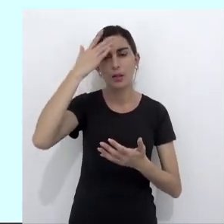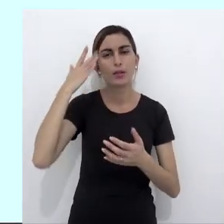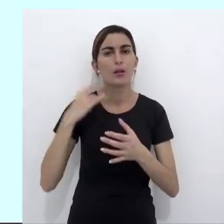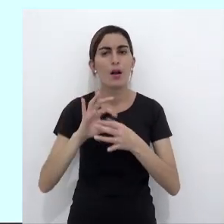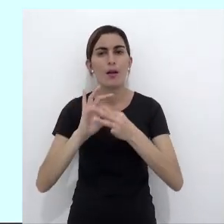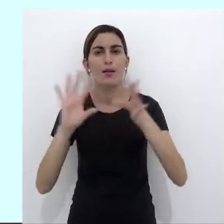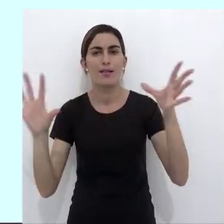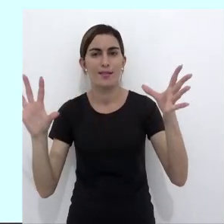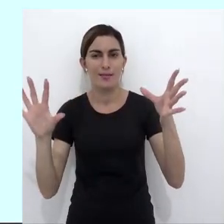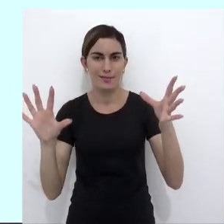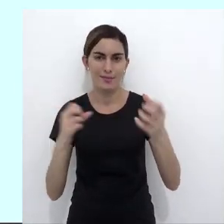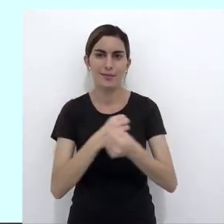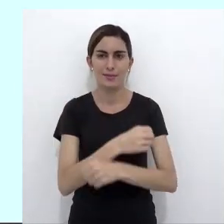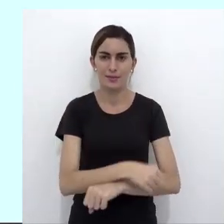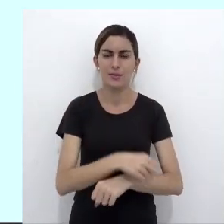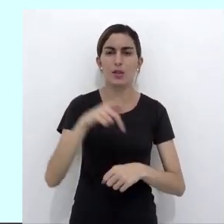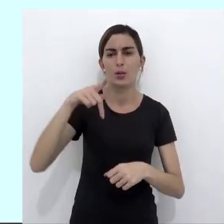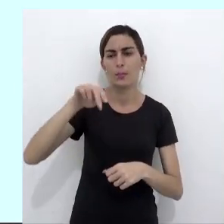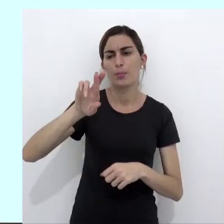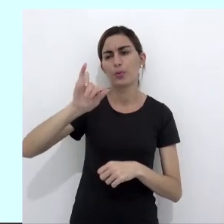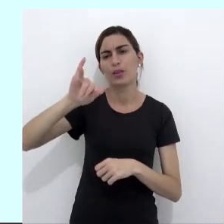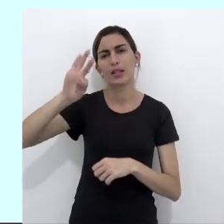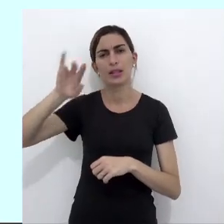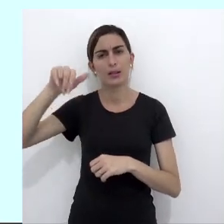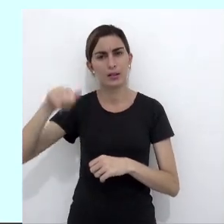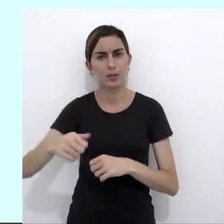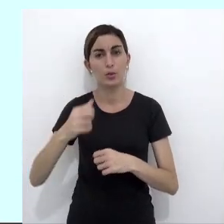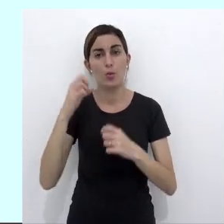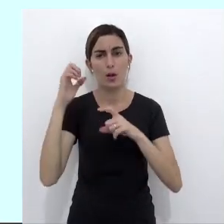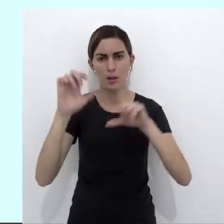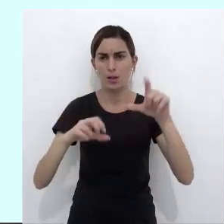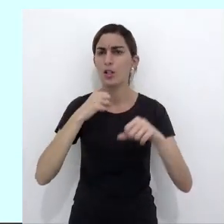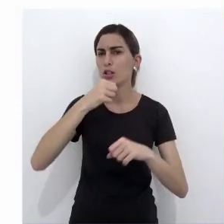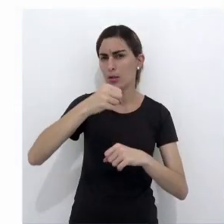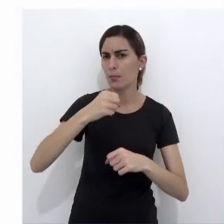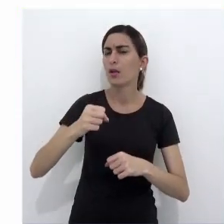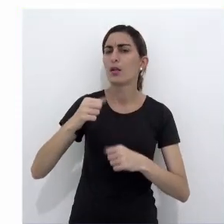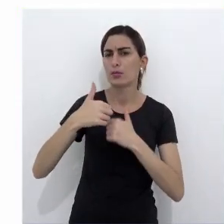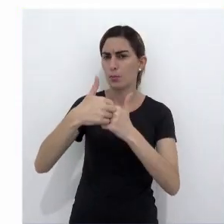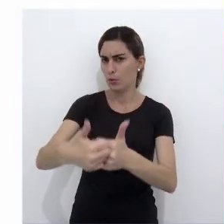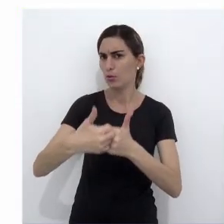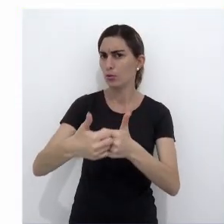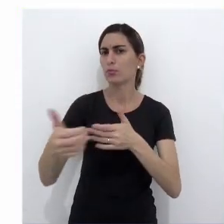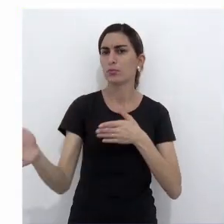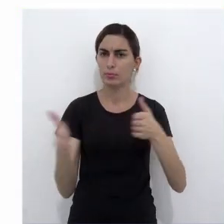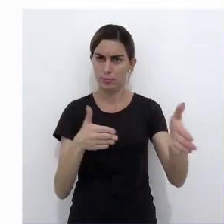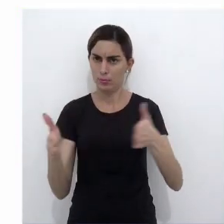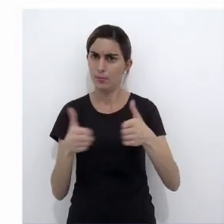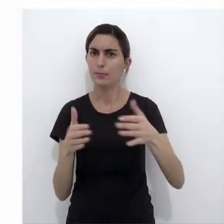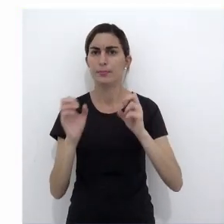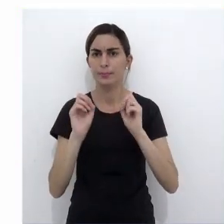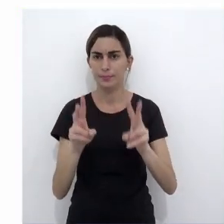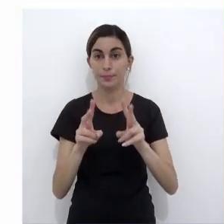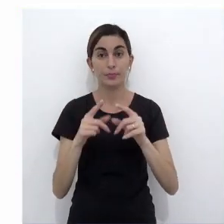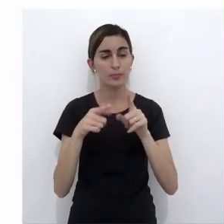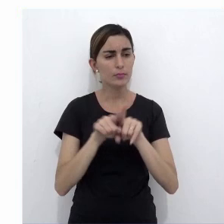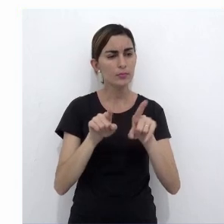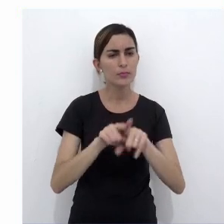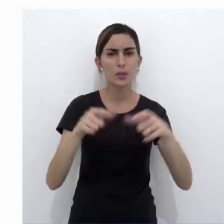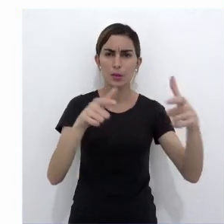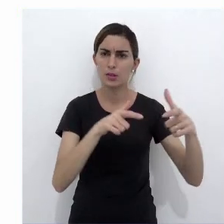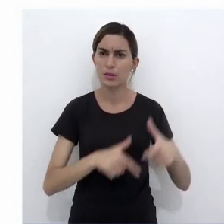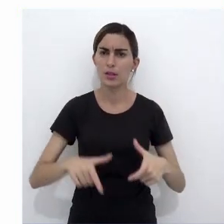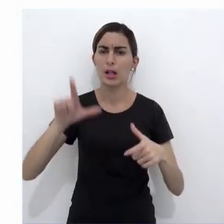e o movimento republicano, que a imprensa ela vai ter muito protagonismo nesse período. Okay? E os salões